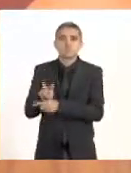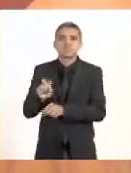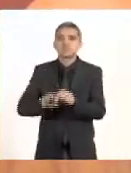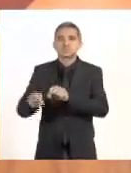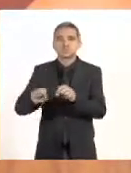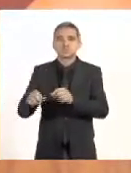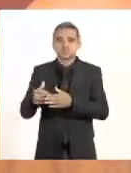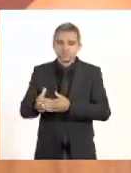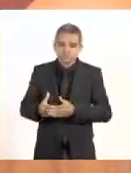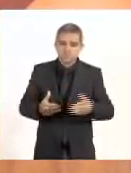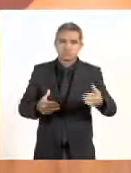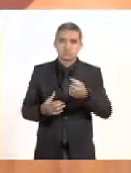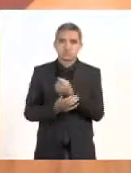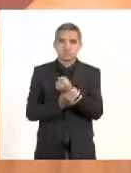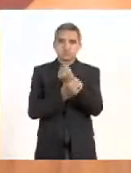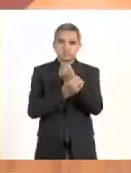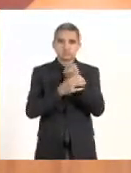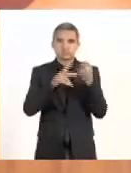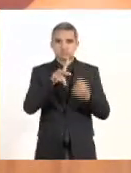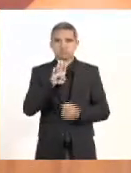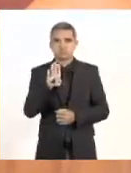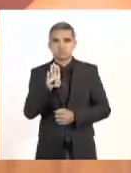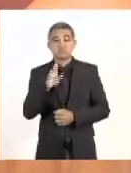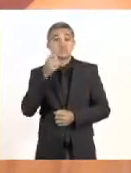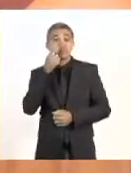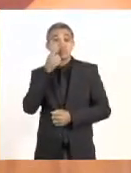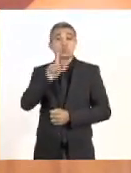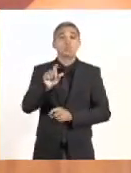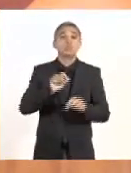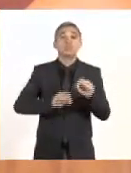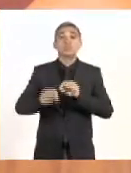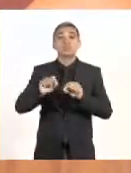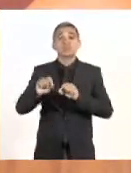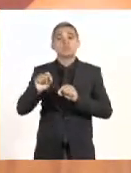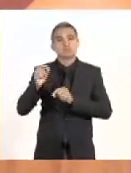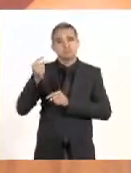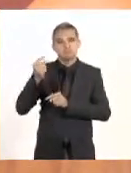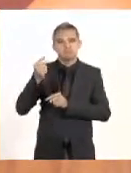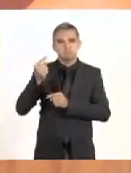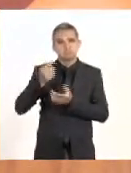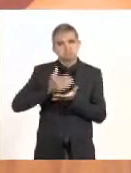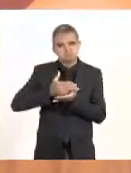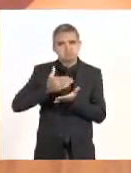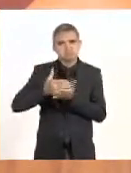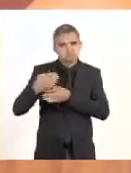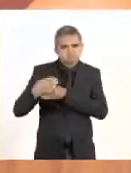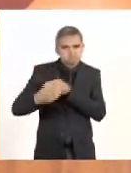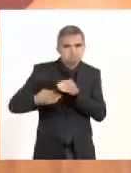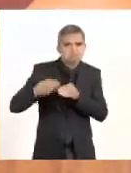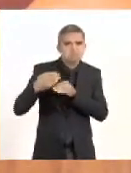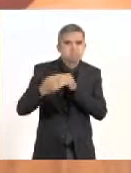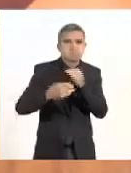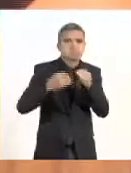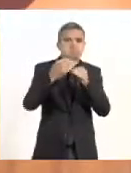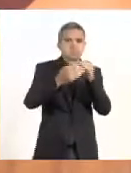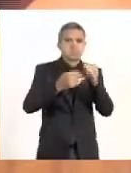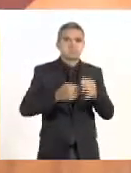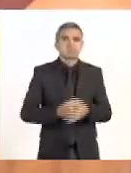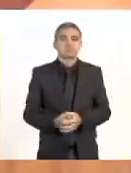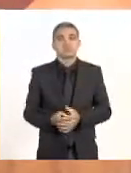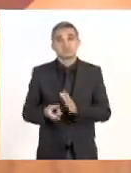Maranhão, nós conseguimos avanços, até o compromisso do próprio governo, que já estava